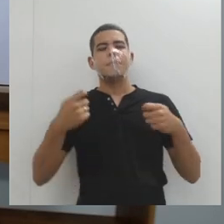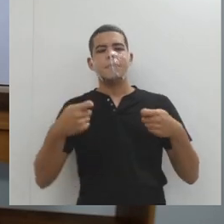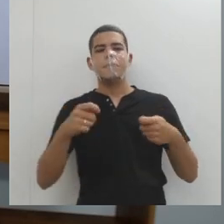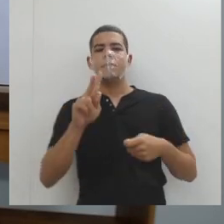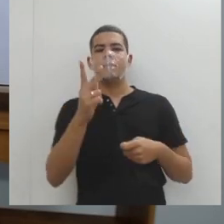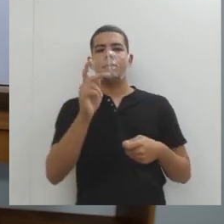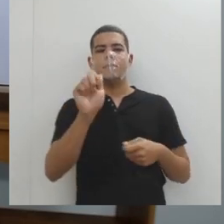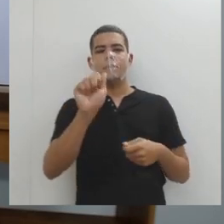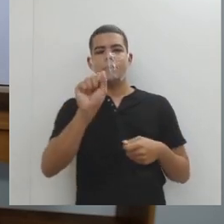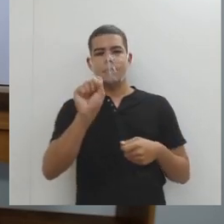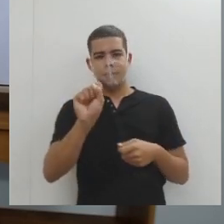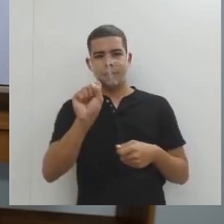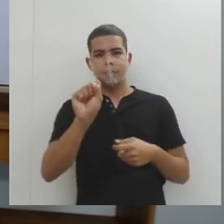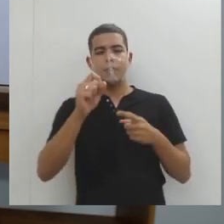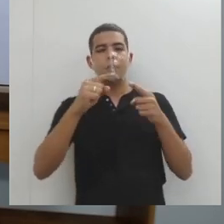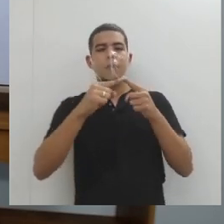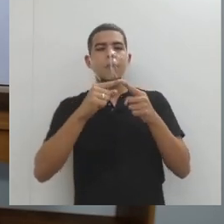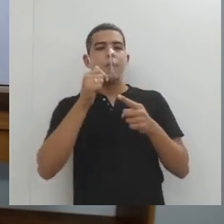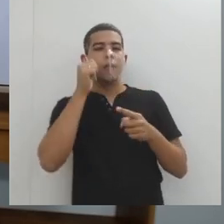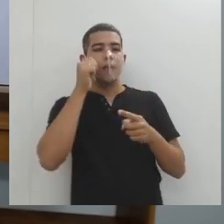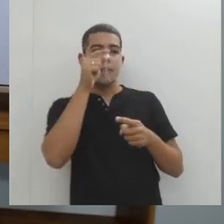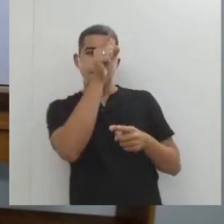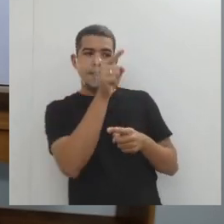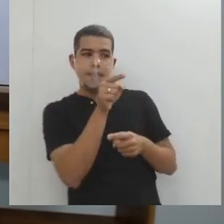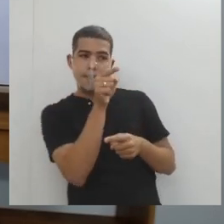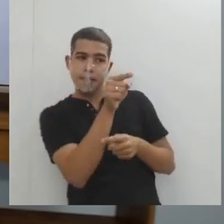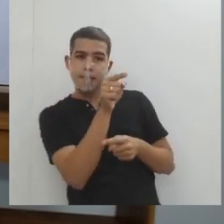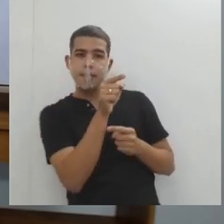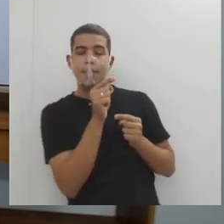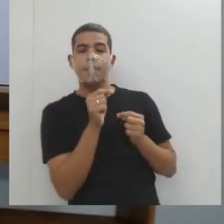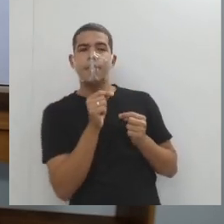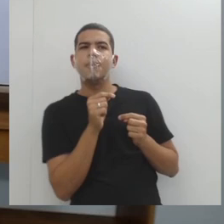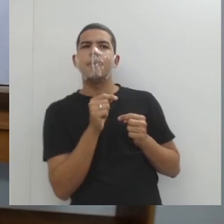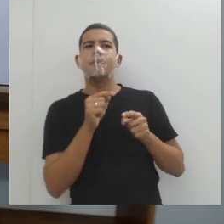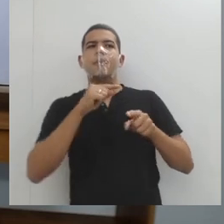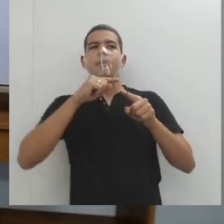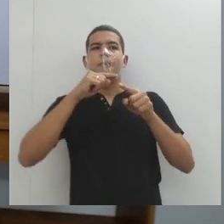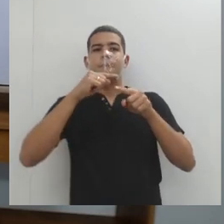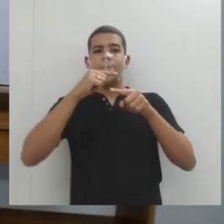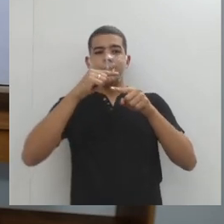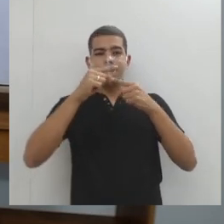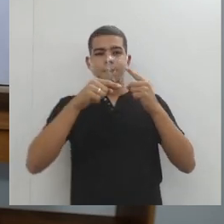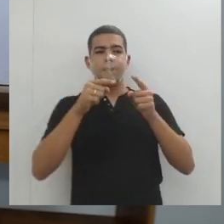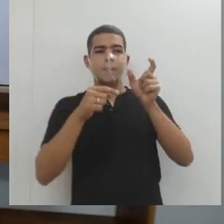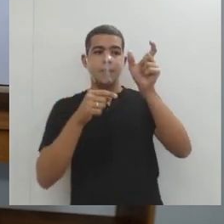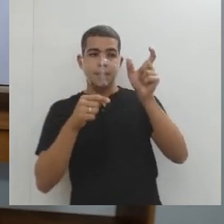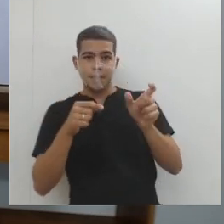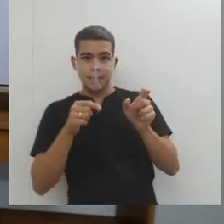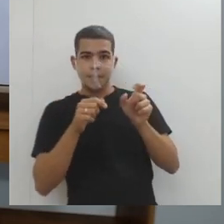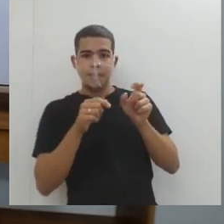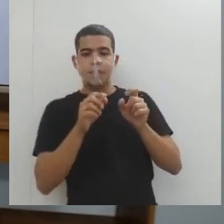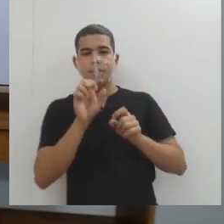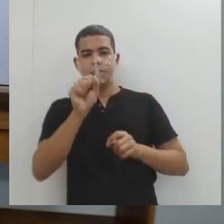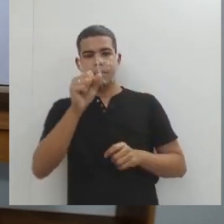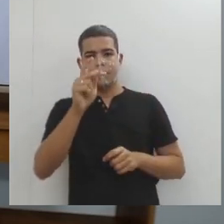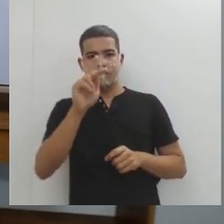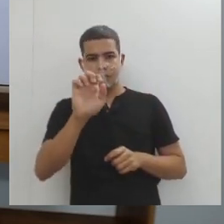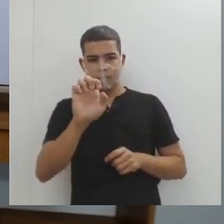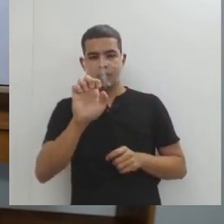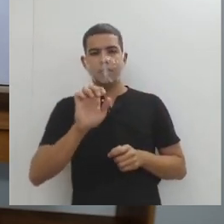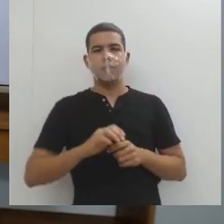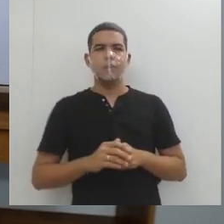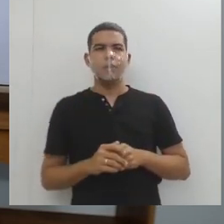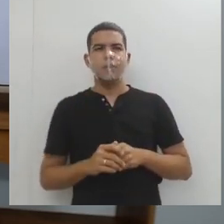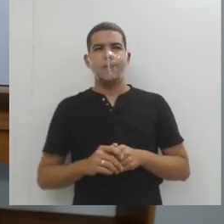has. Depois eu coloco o pronome. Depois eu coloco o verbo principal no particípio passado.